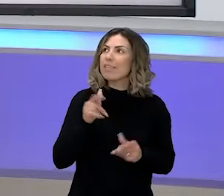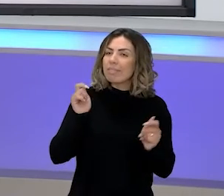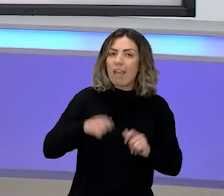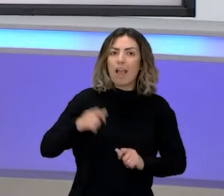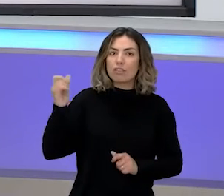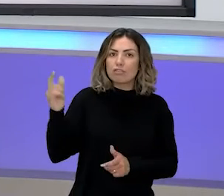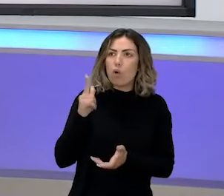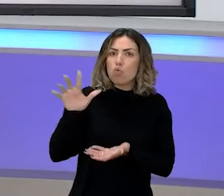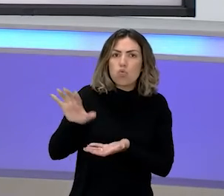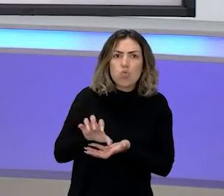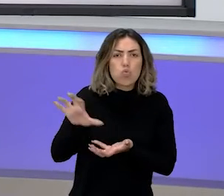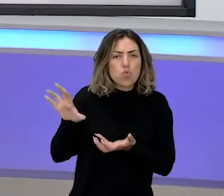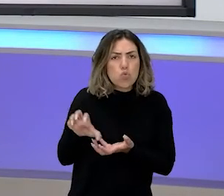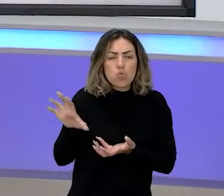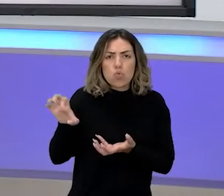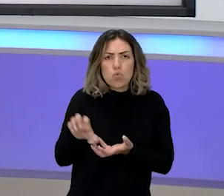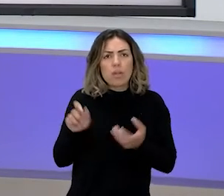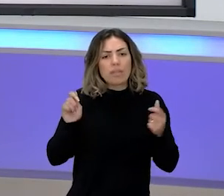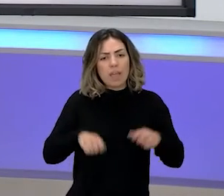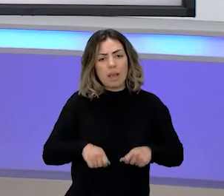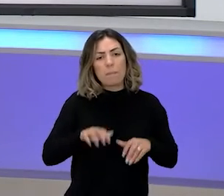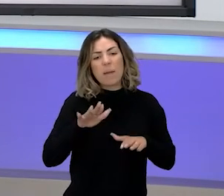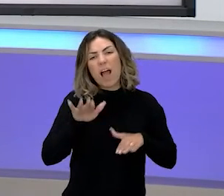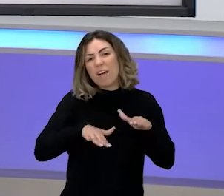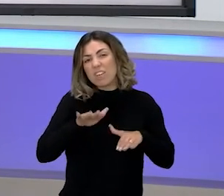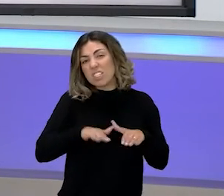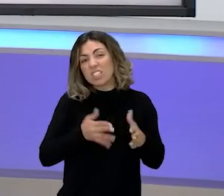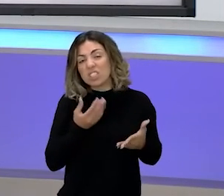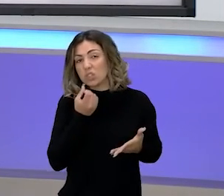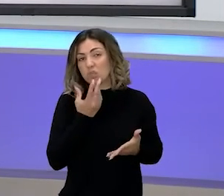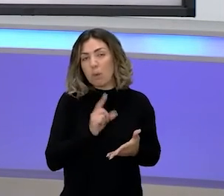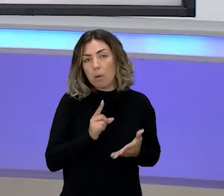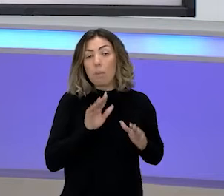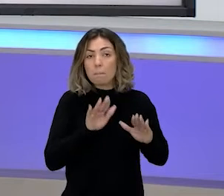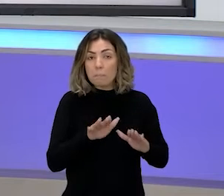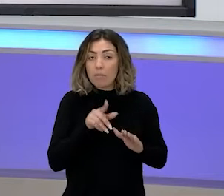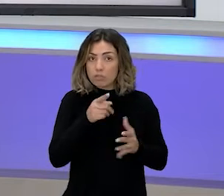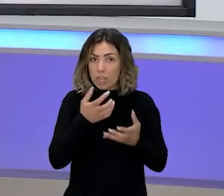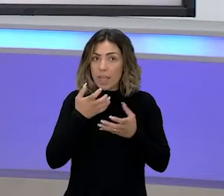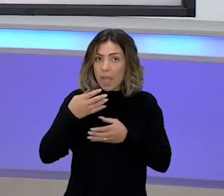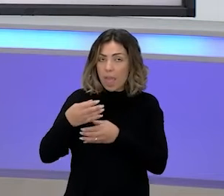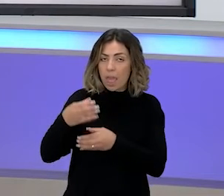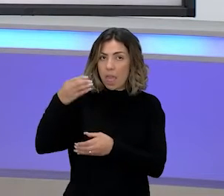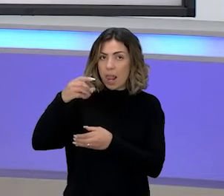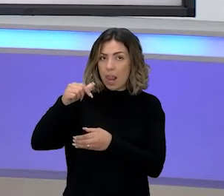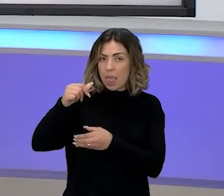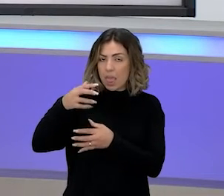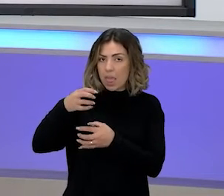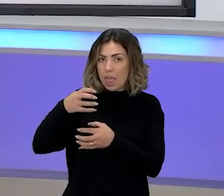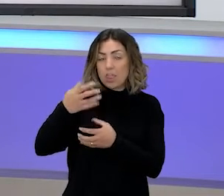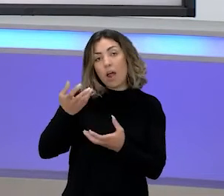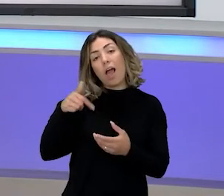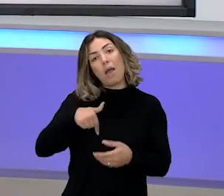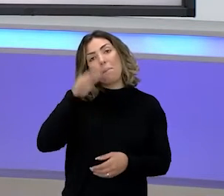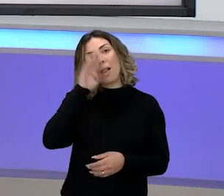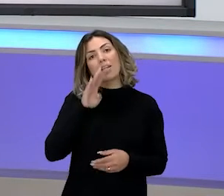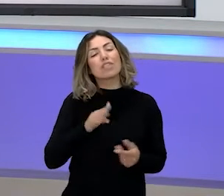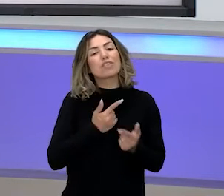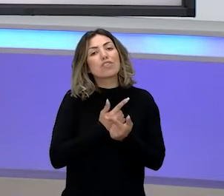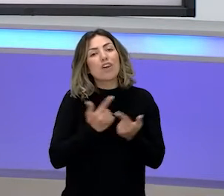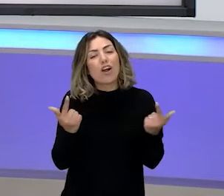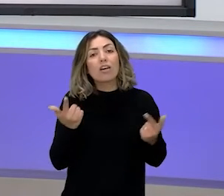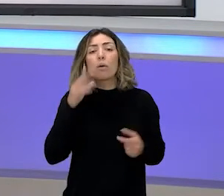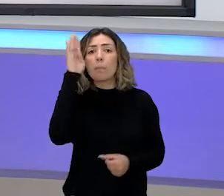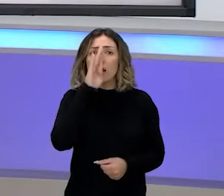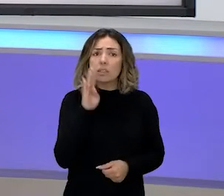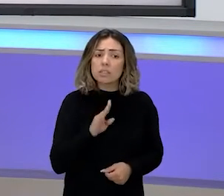aí pode não ser tão boa. Mas se você quer usar o nitro de luz, a gente tem a sorte de estar aqui no Brasil. O Brasil está ali nessa